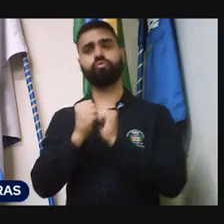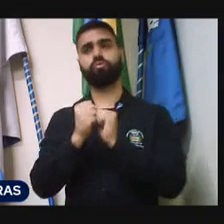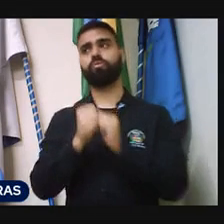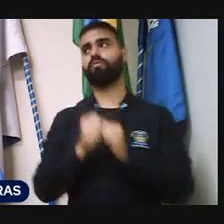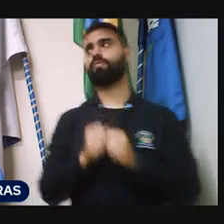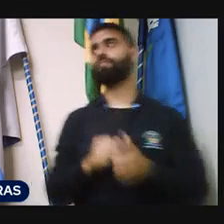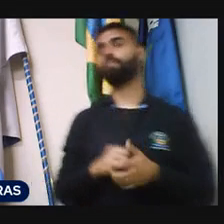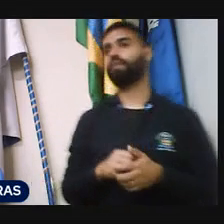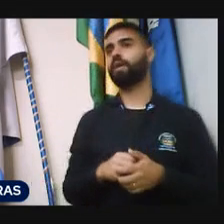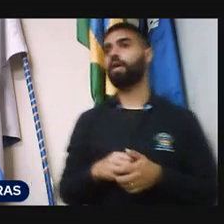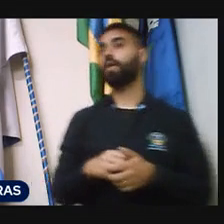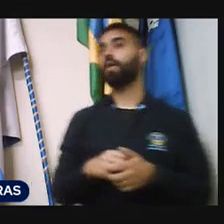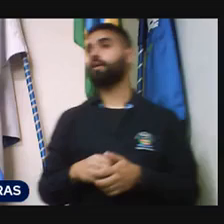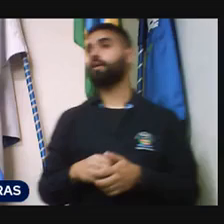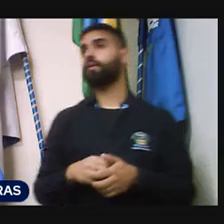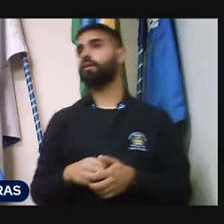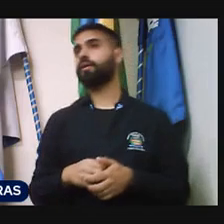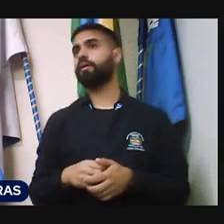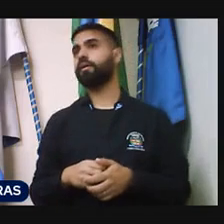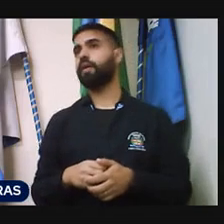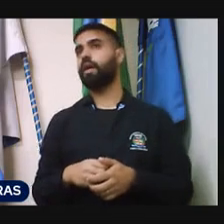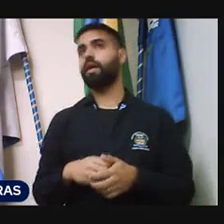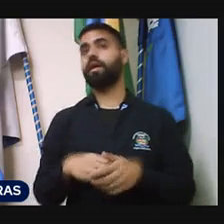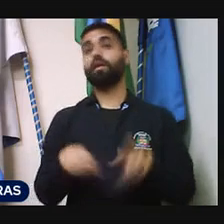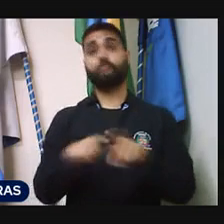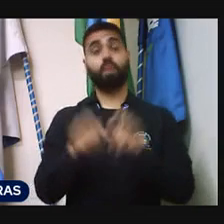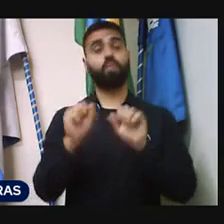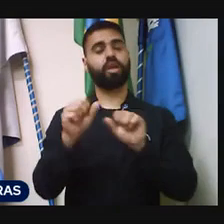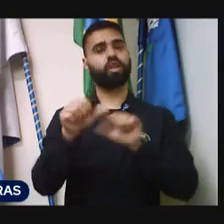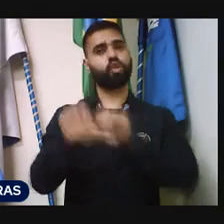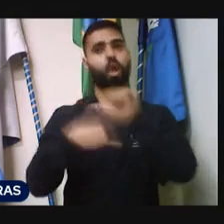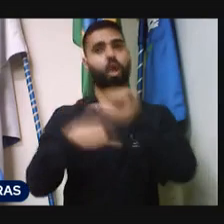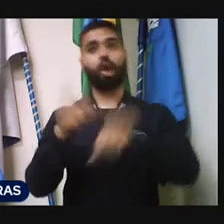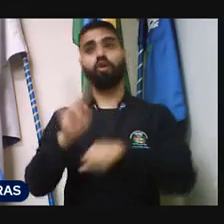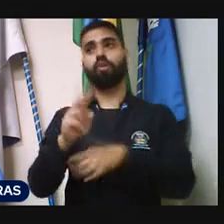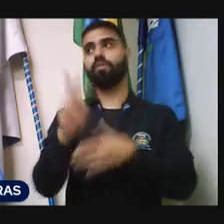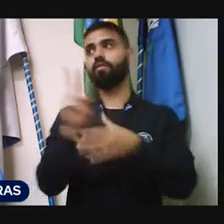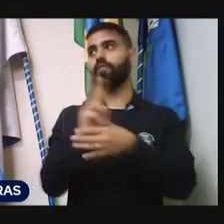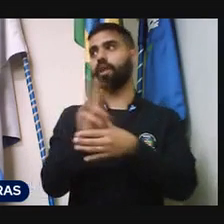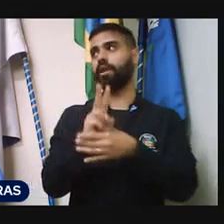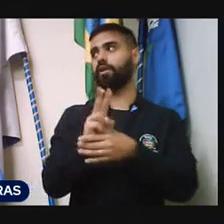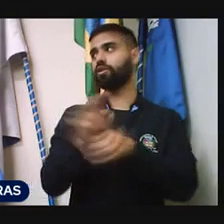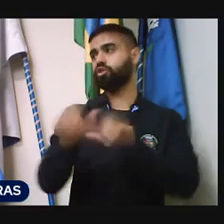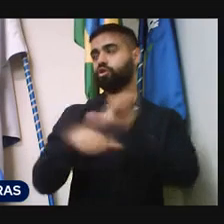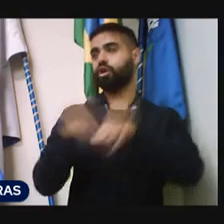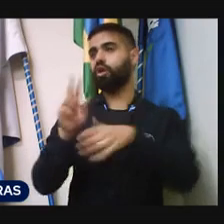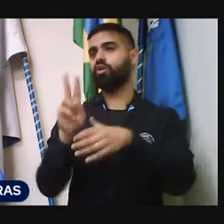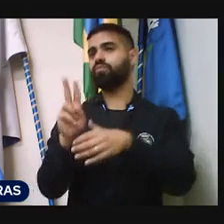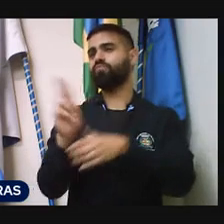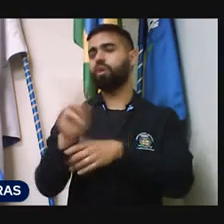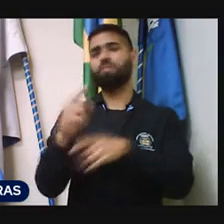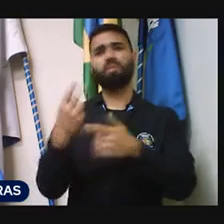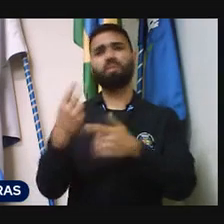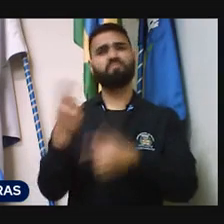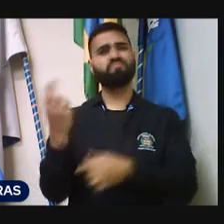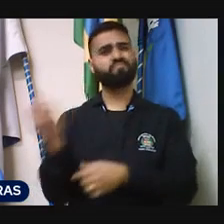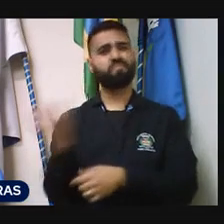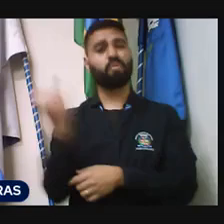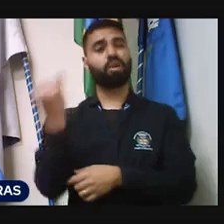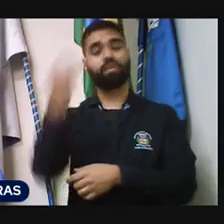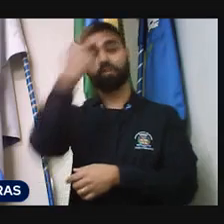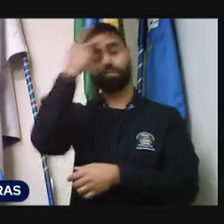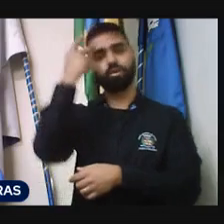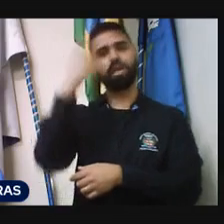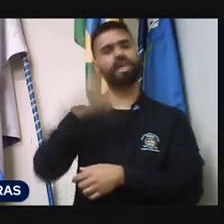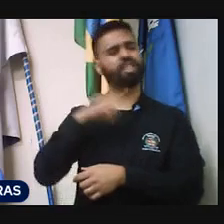por ele mestre até que mudasse o nome da cidade de Valença para chamar cidade de tanto a importância de que o senhor é